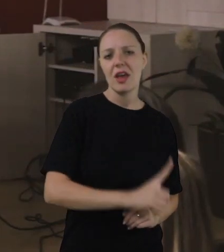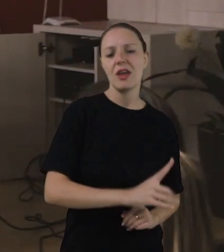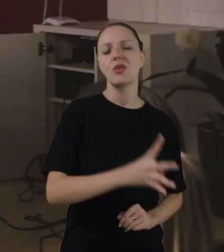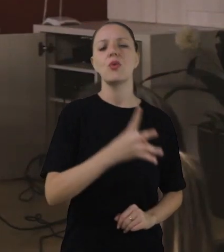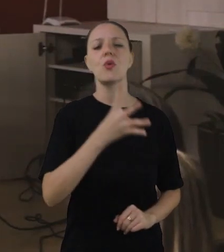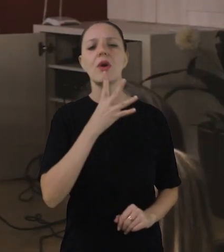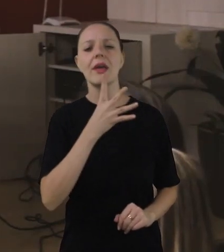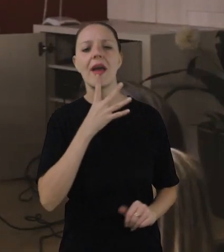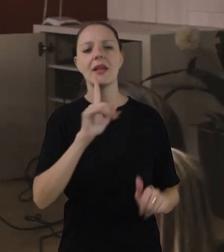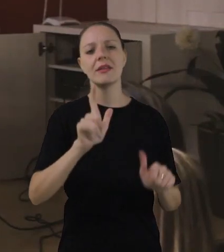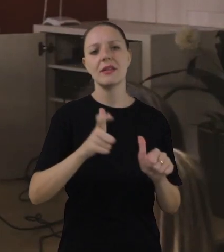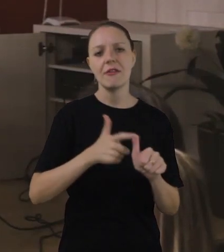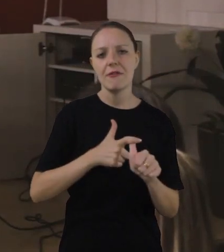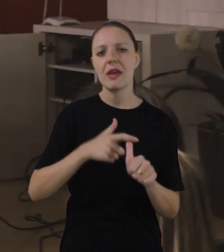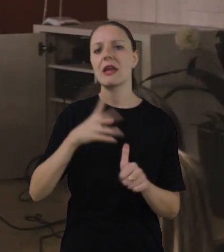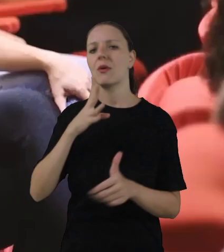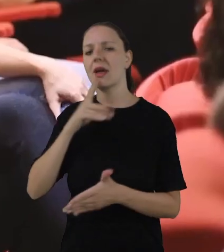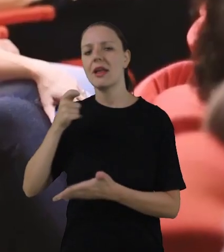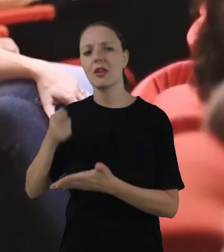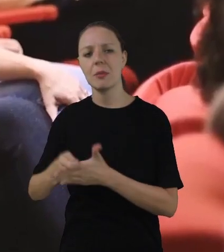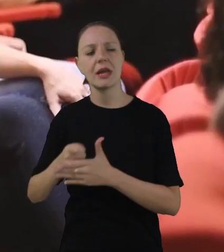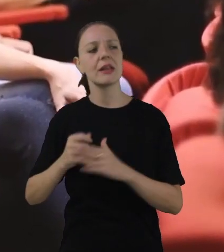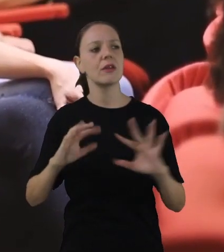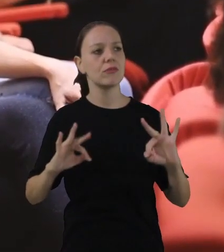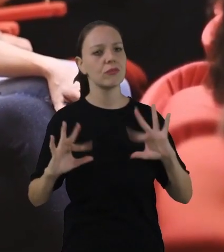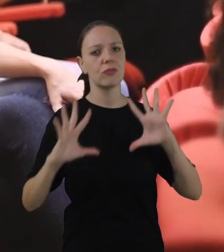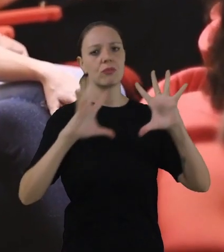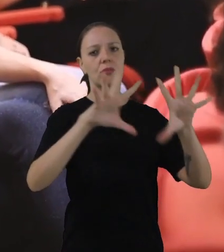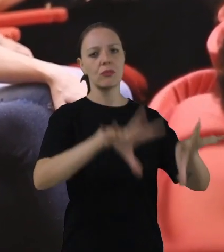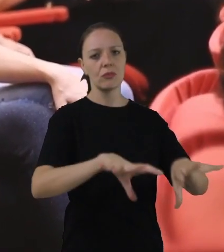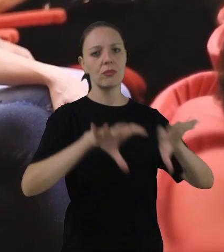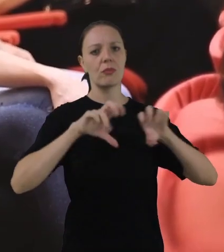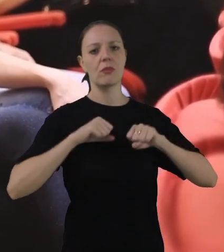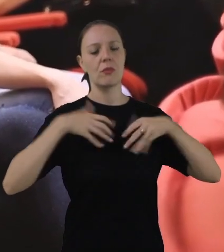Tá bom? Muito obrigada, Dani. Por favor.